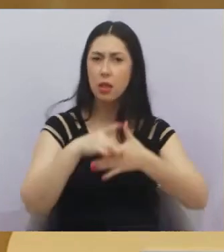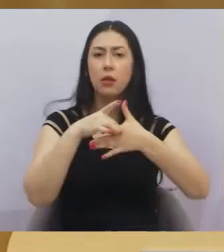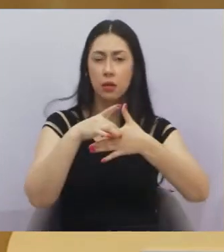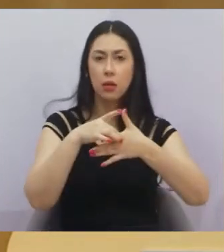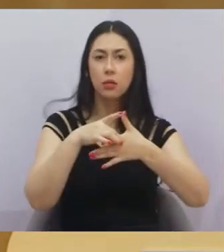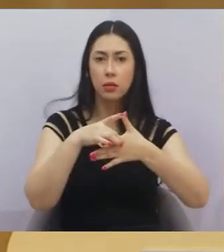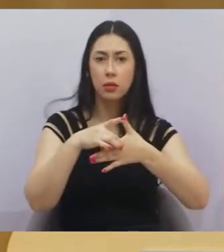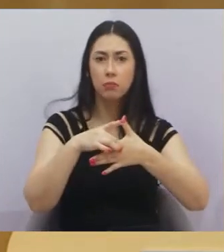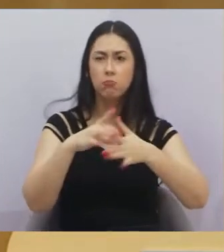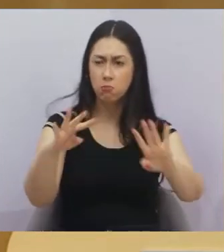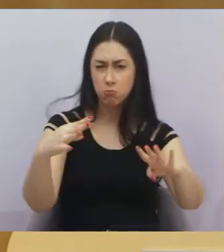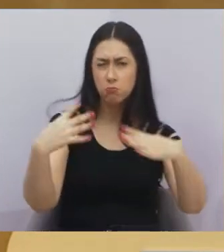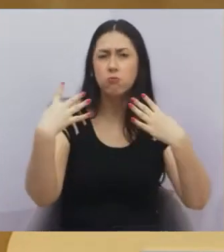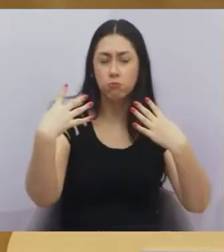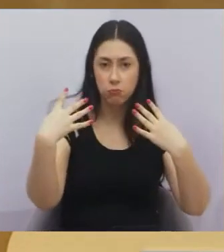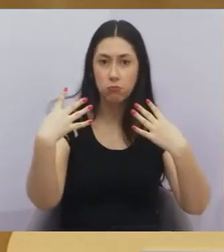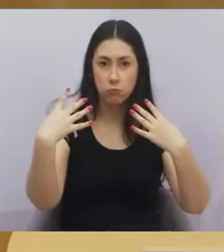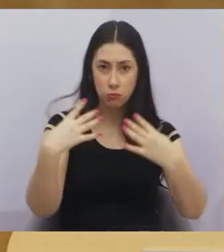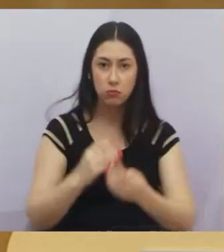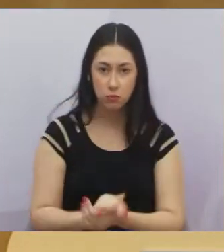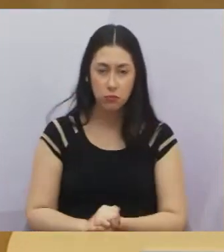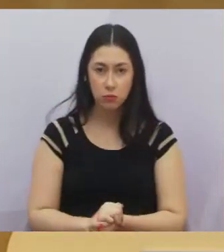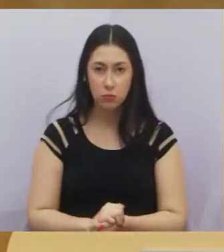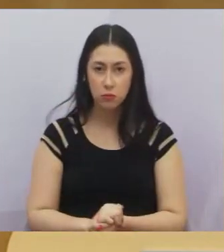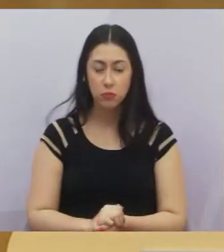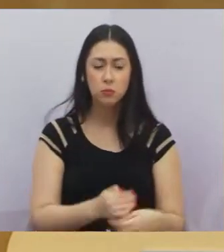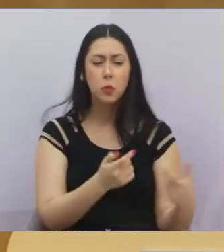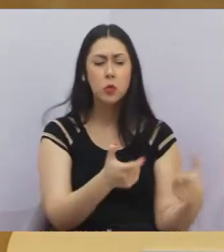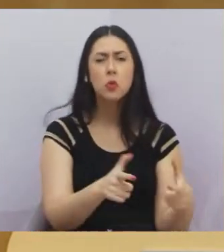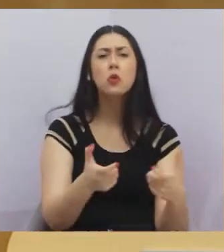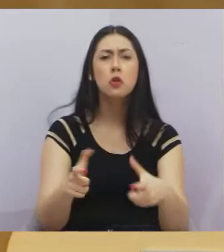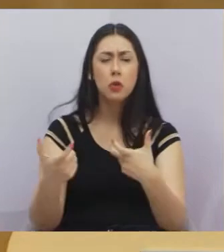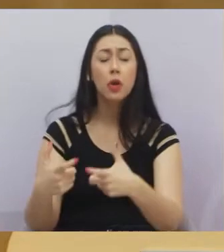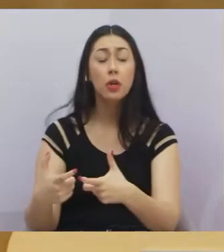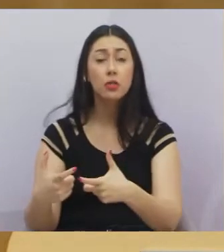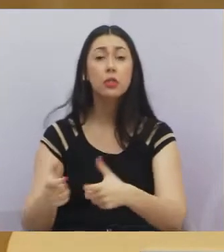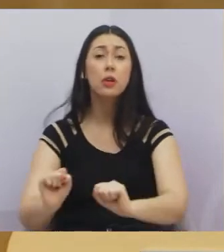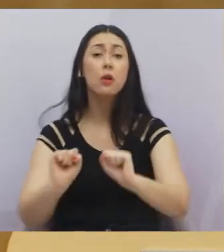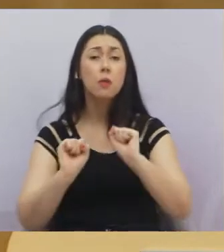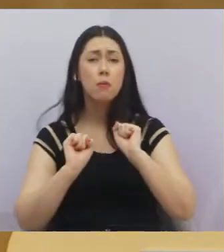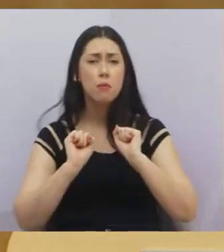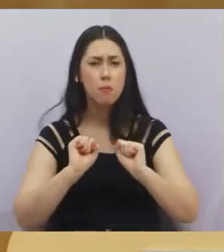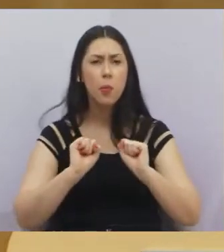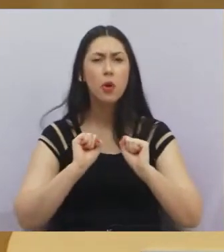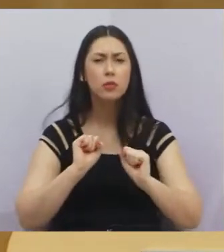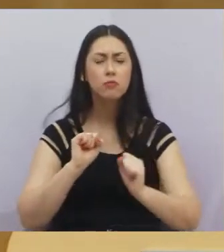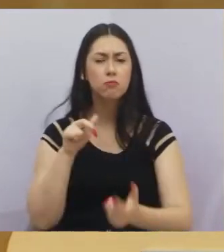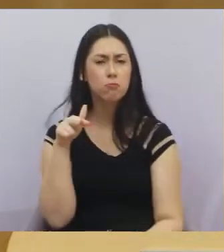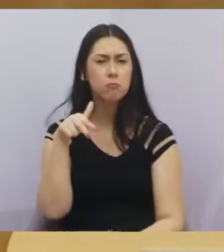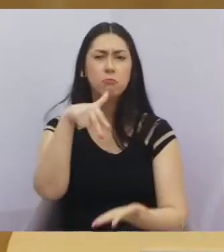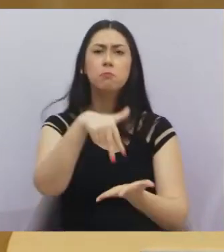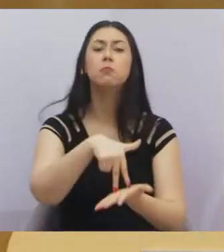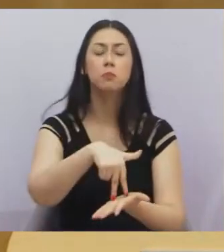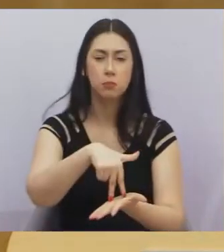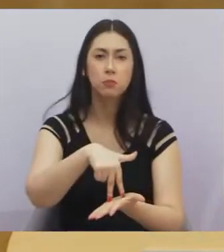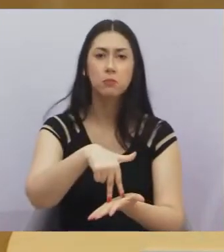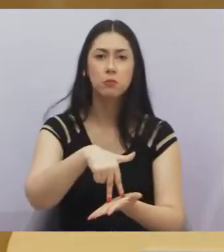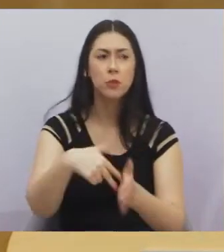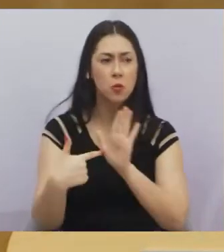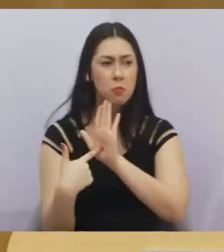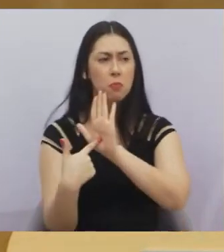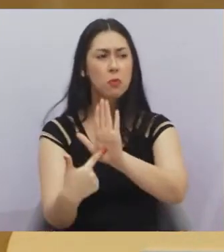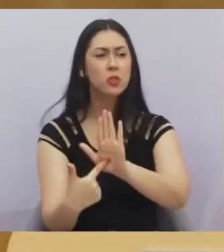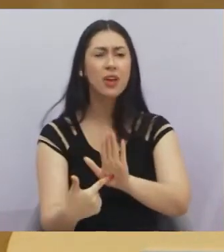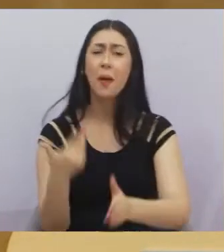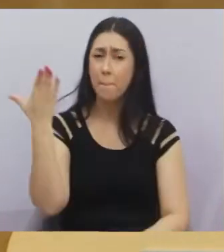que dê visibilidade, lideranças que eles possam reafirmar tudo aquilo que